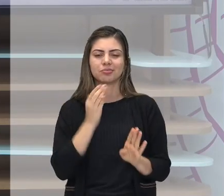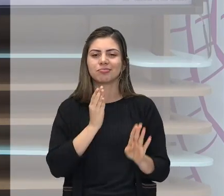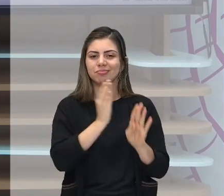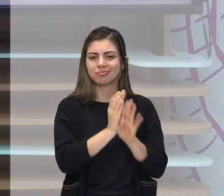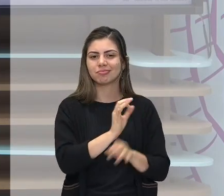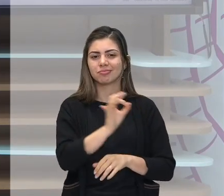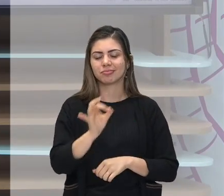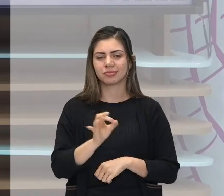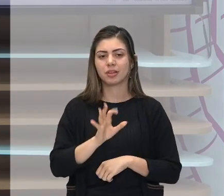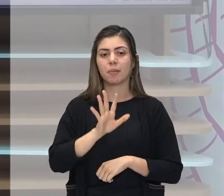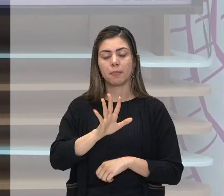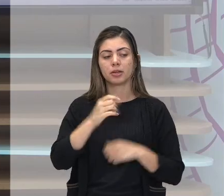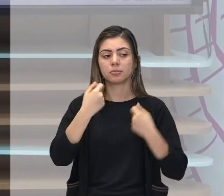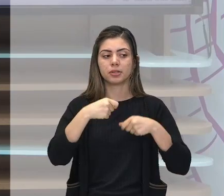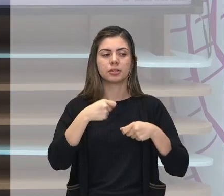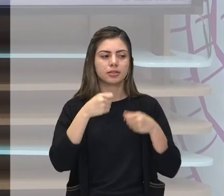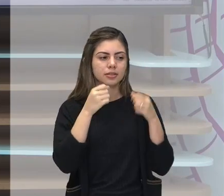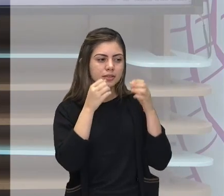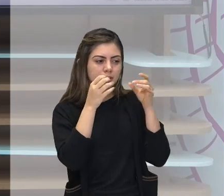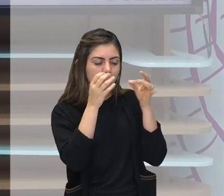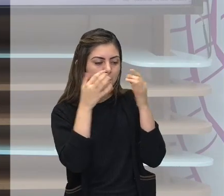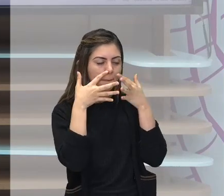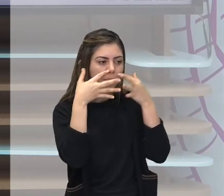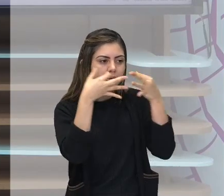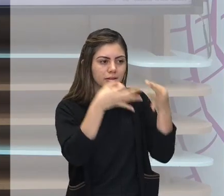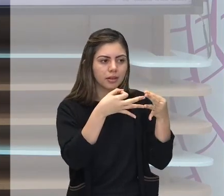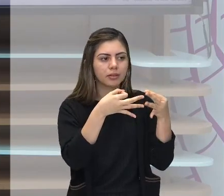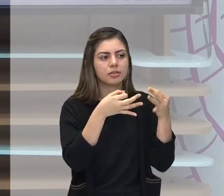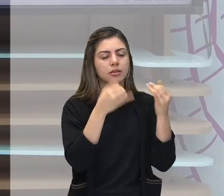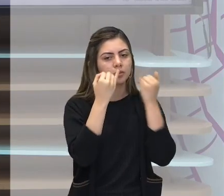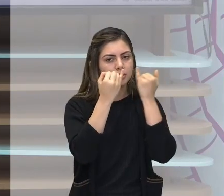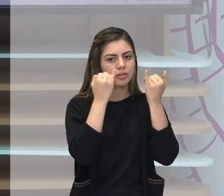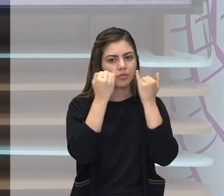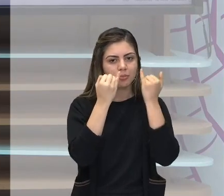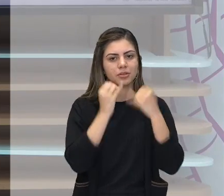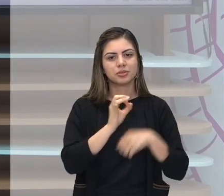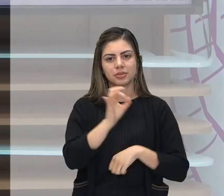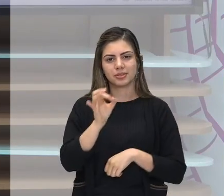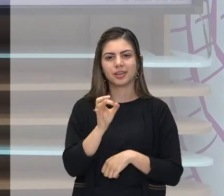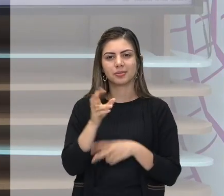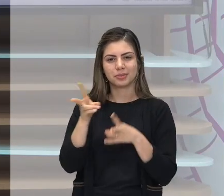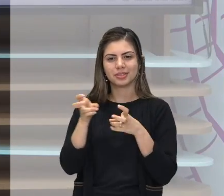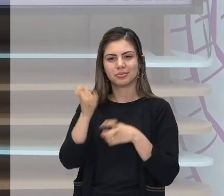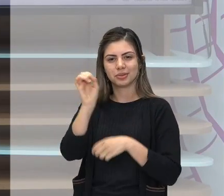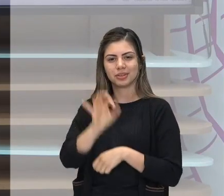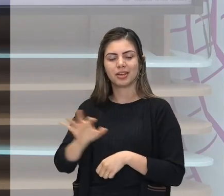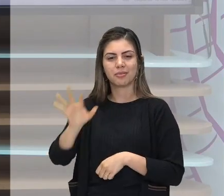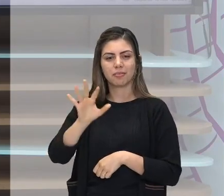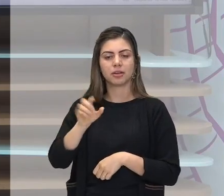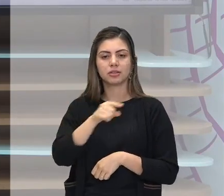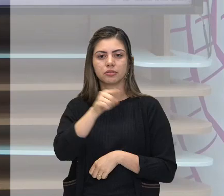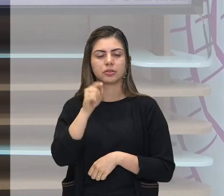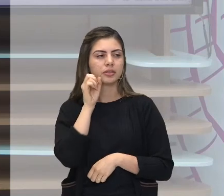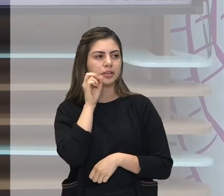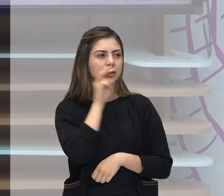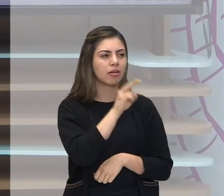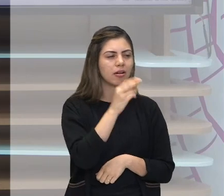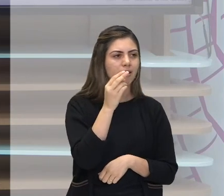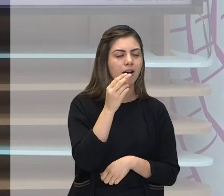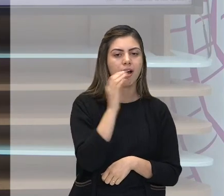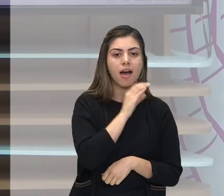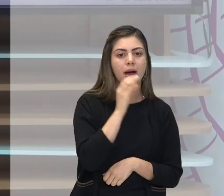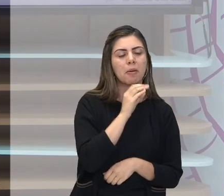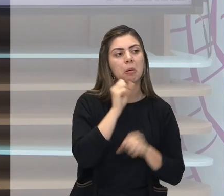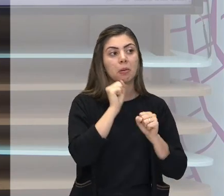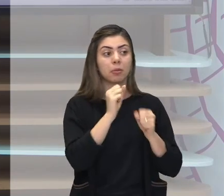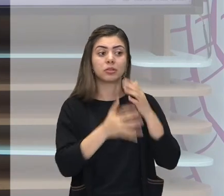verificar, mas com tomar sempre esse cuidado. Nós vimos esse cuidado agora nessa imagem, né? Você olha de forma rápida e pode